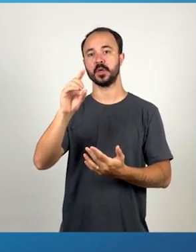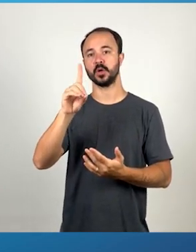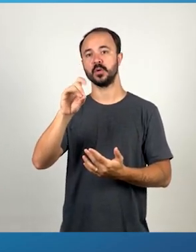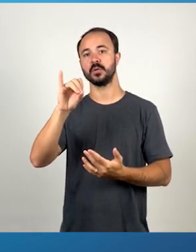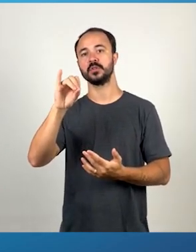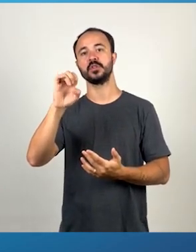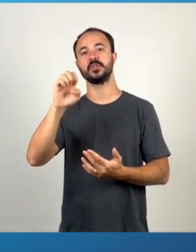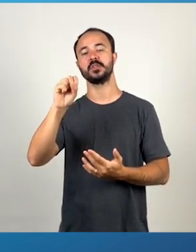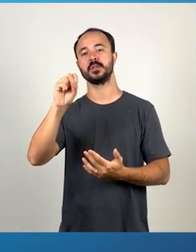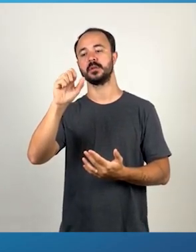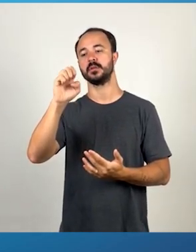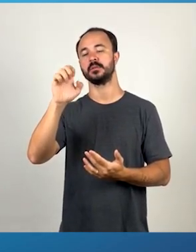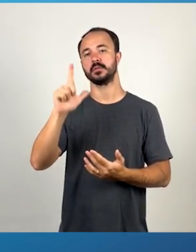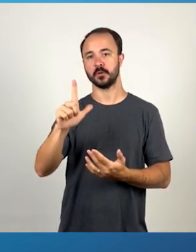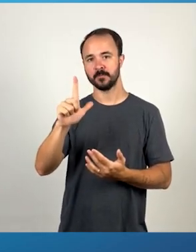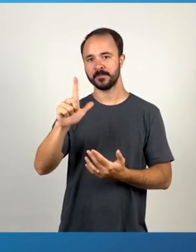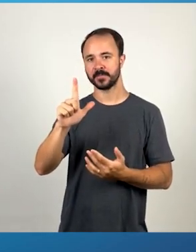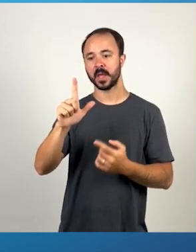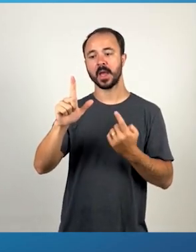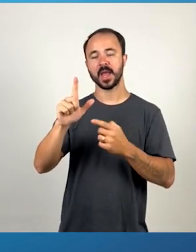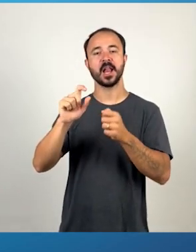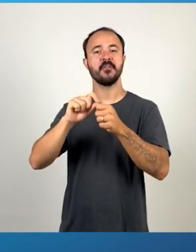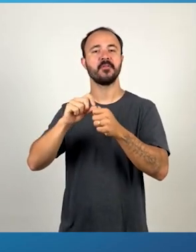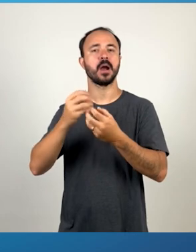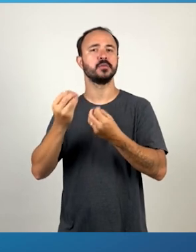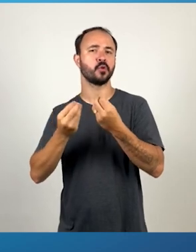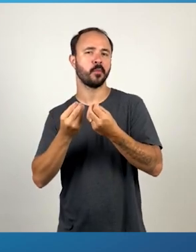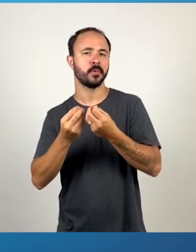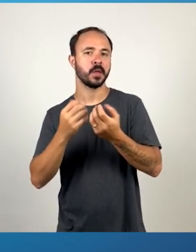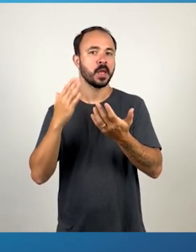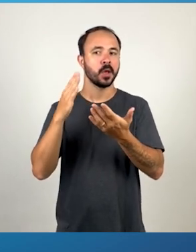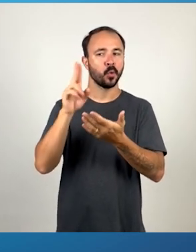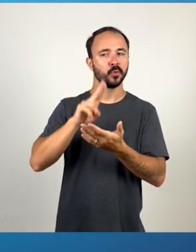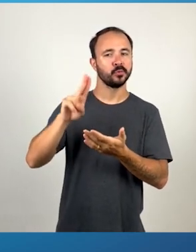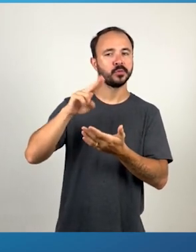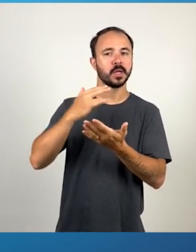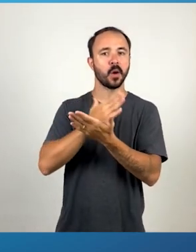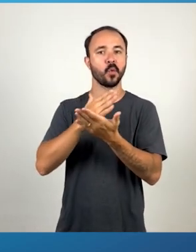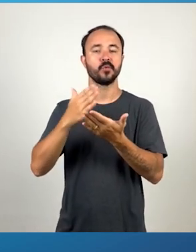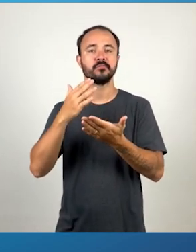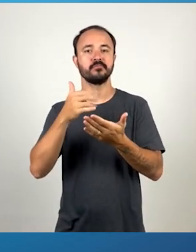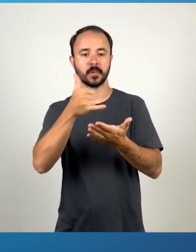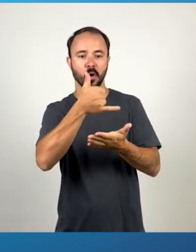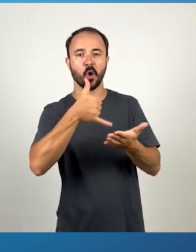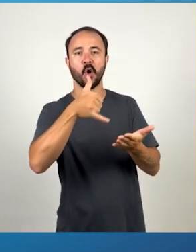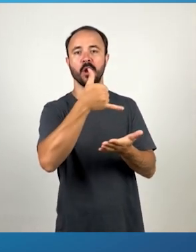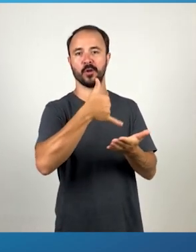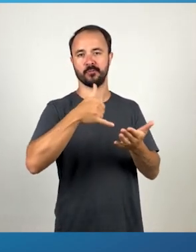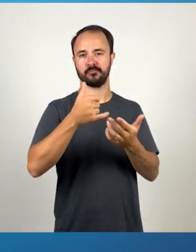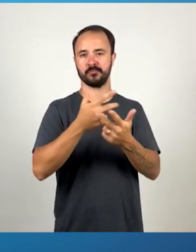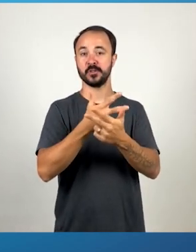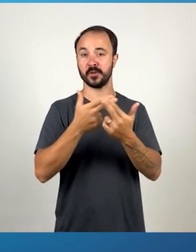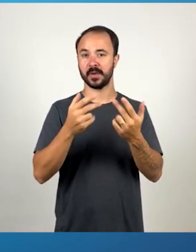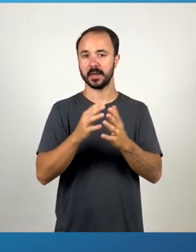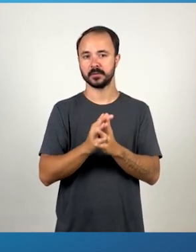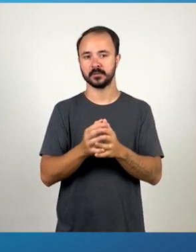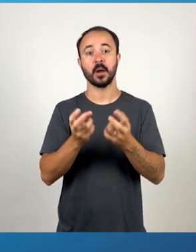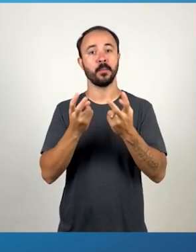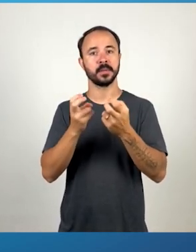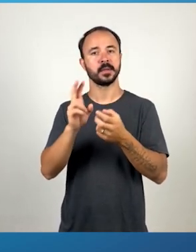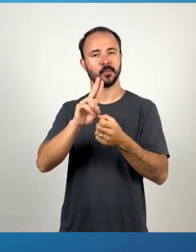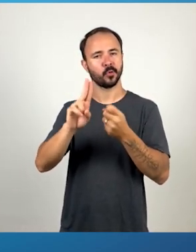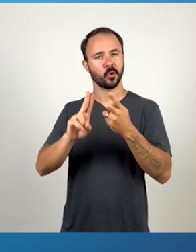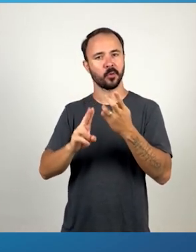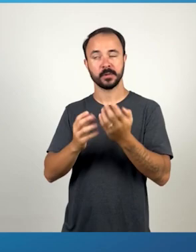de diferentes óleos vegetais, dentre eles a palma, a mamona, a soja, o girassol e o